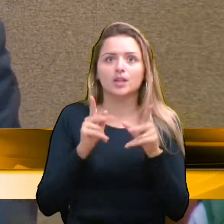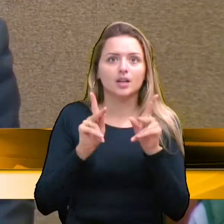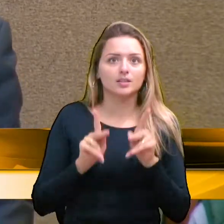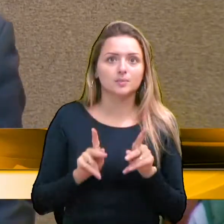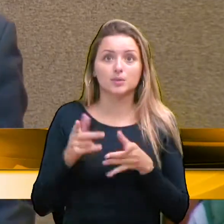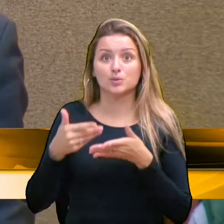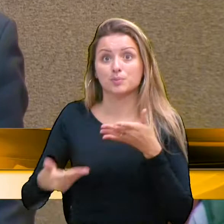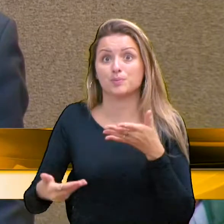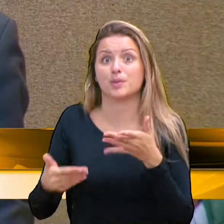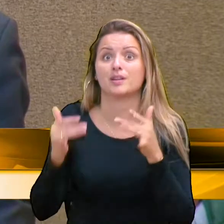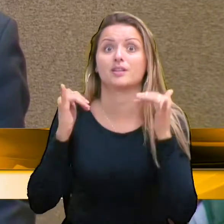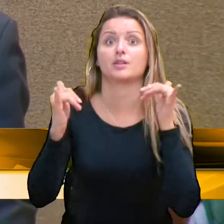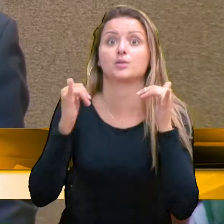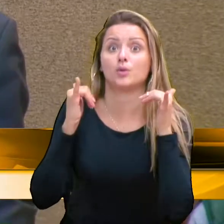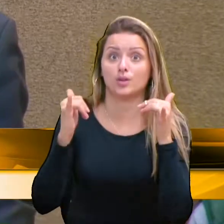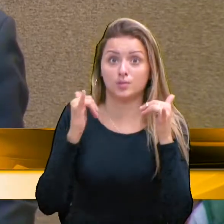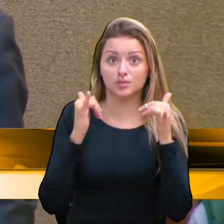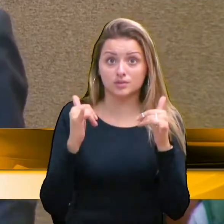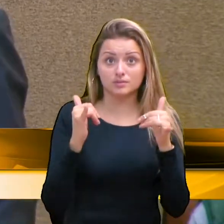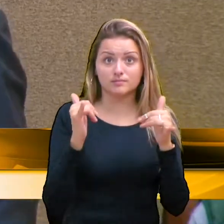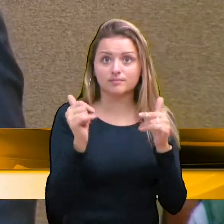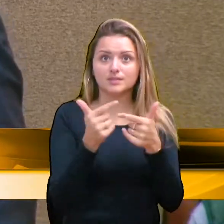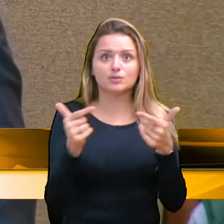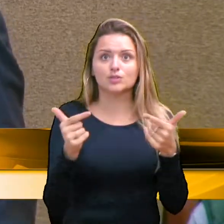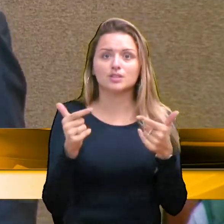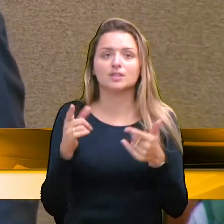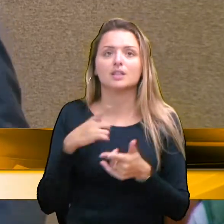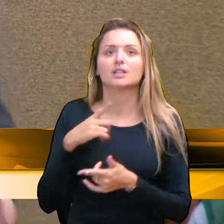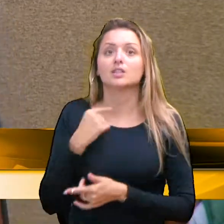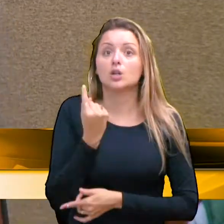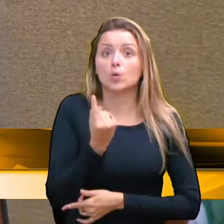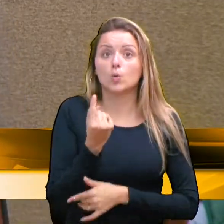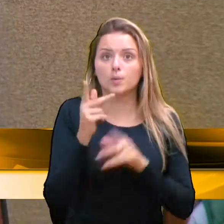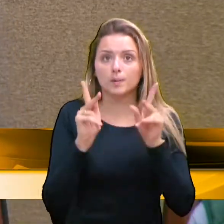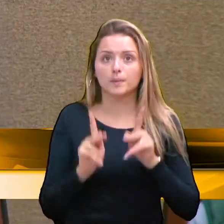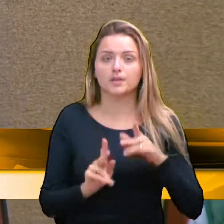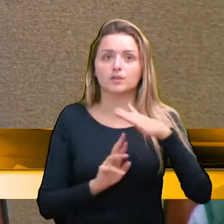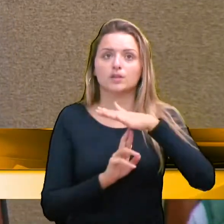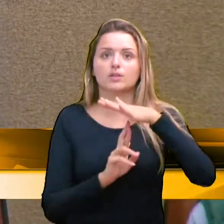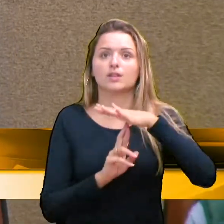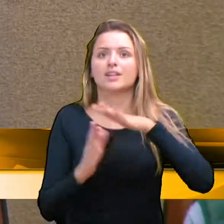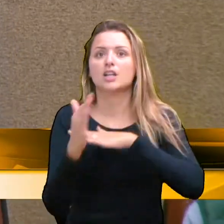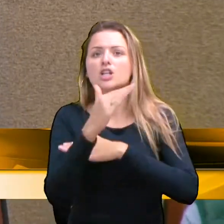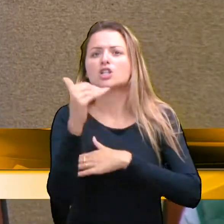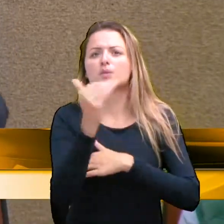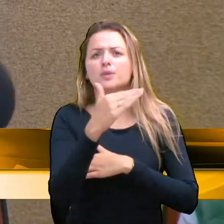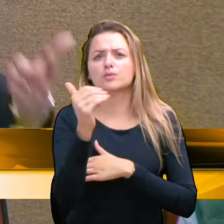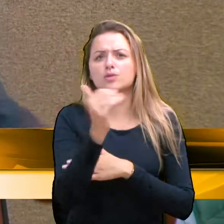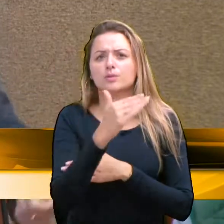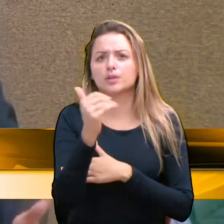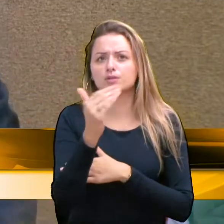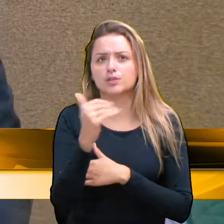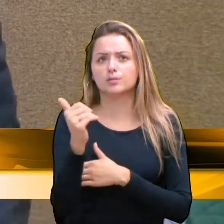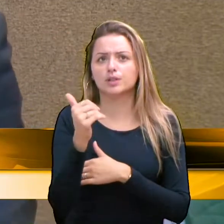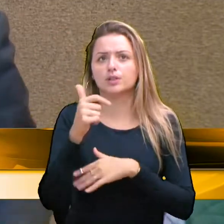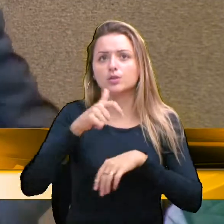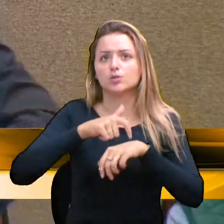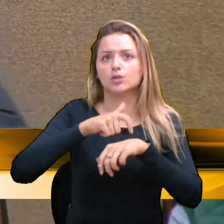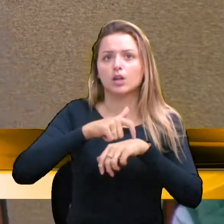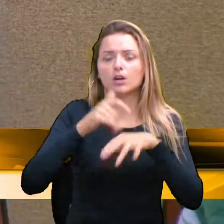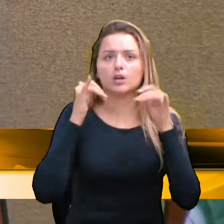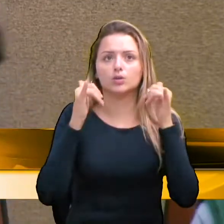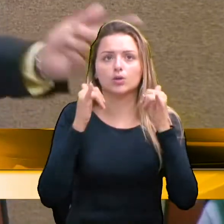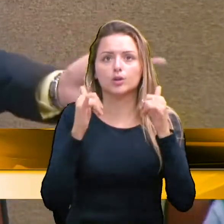o ônibus, e aí tinha uma pessoa da rodoviária chamando as pessoas que estavam o ônibus para sair,